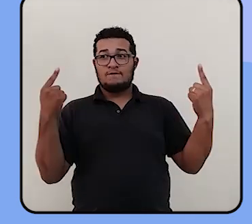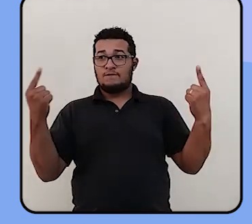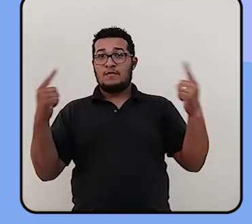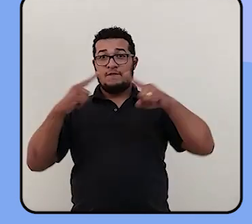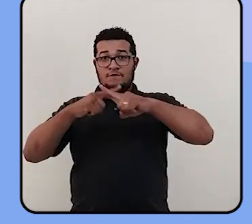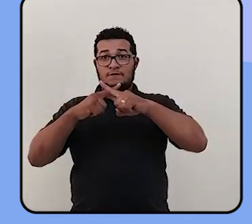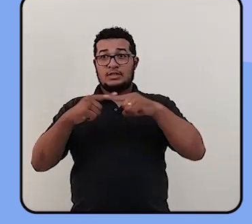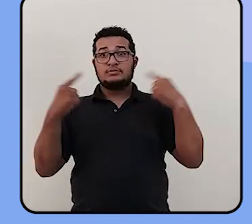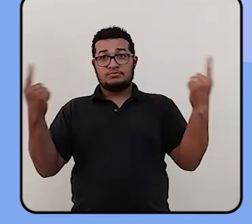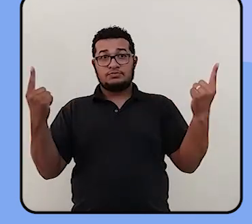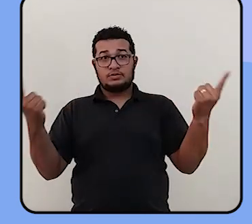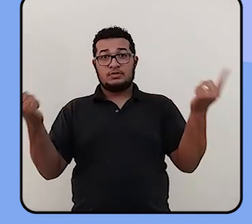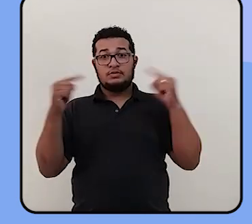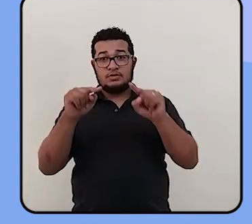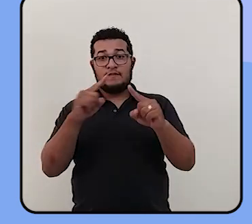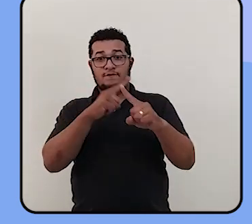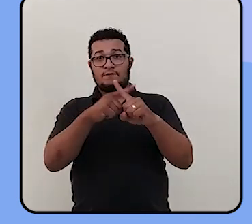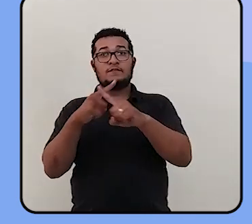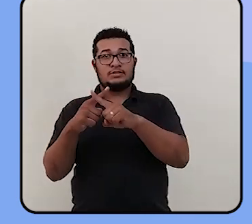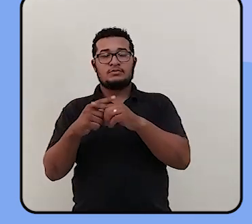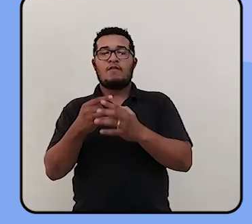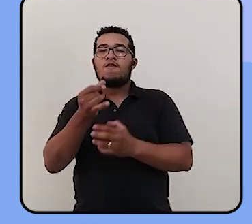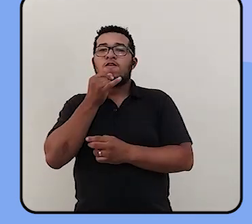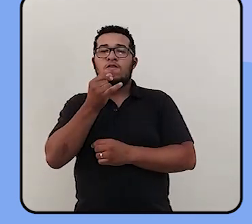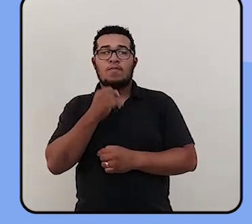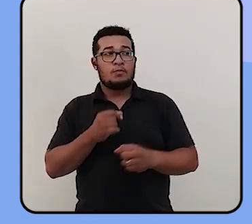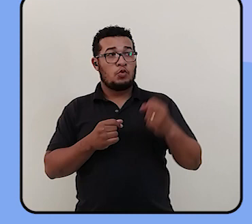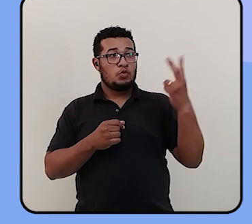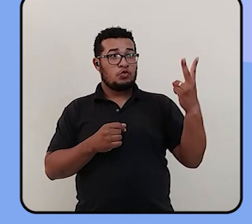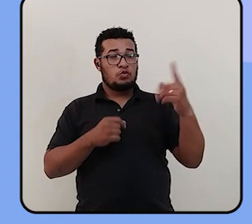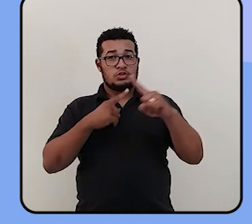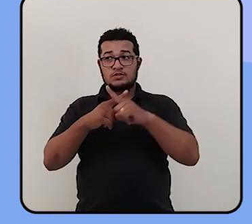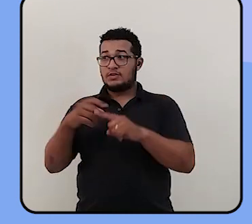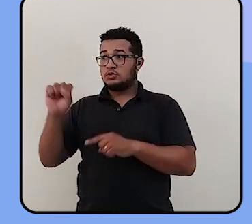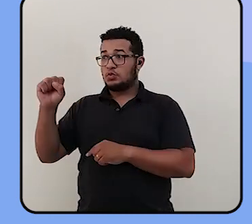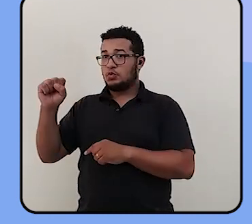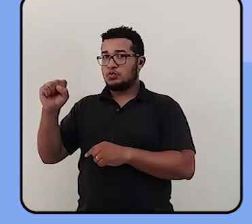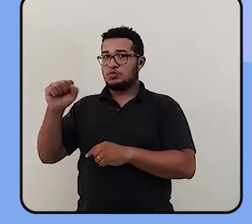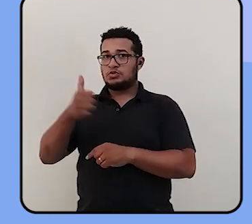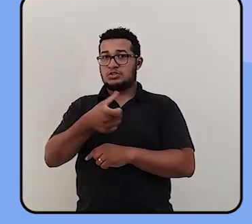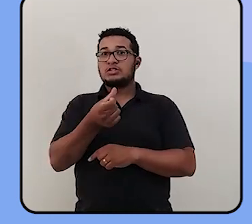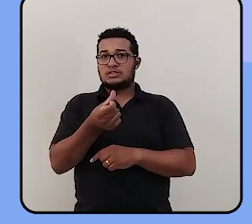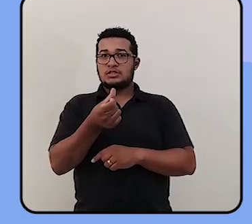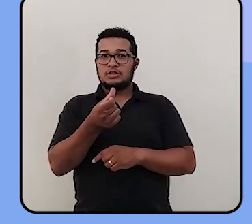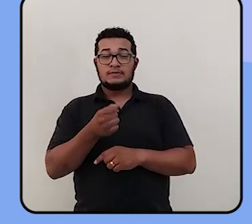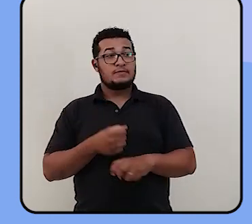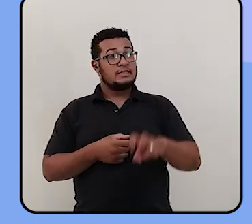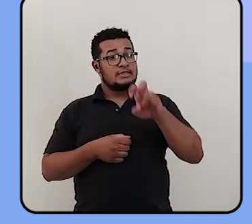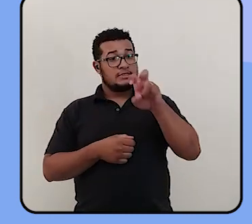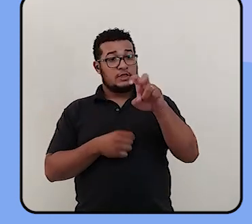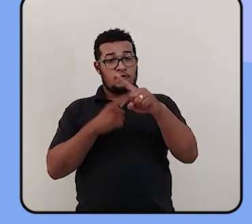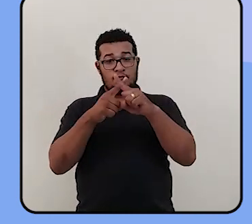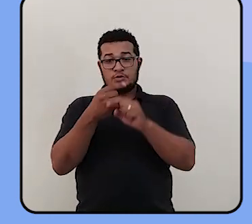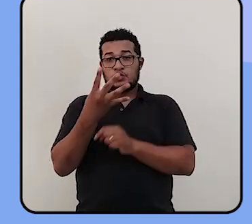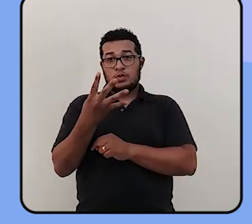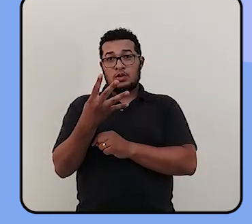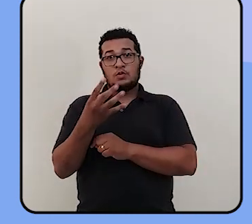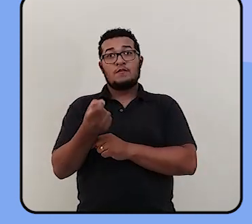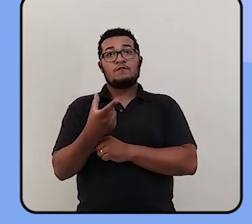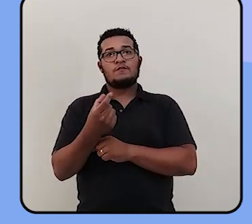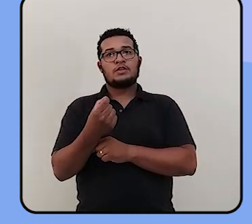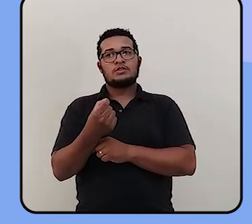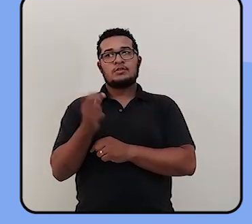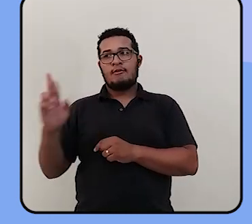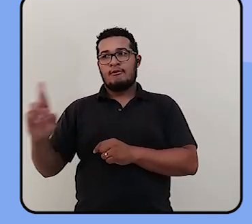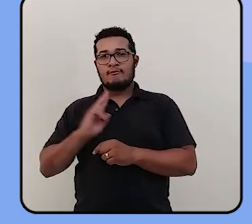Observe esse esquema. 2 vezes 8 dá 16. 5 vezes 4 dá 20. O produto,